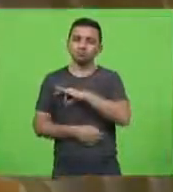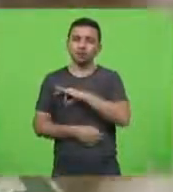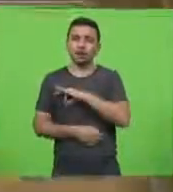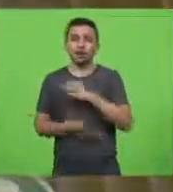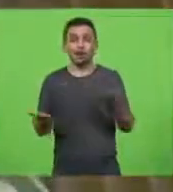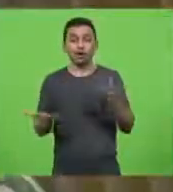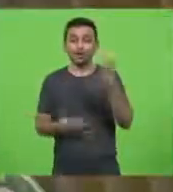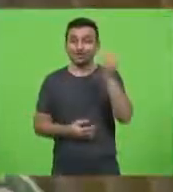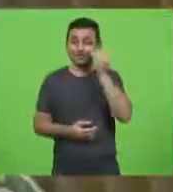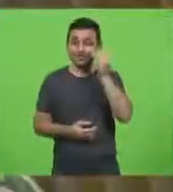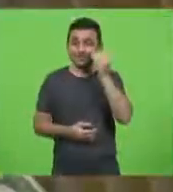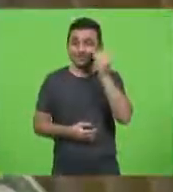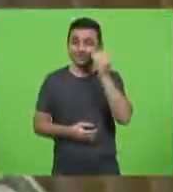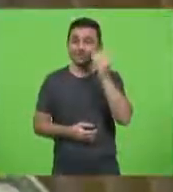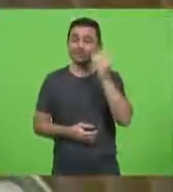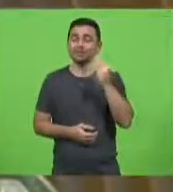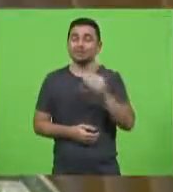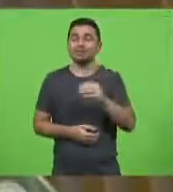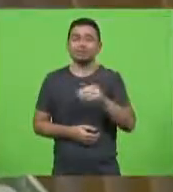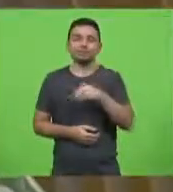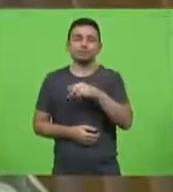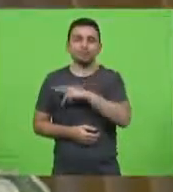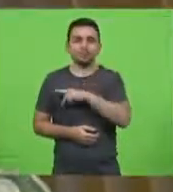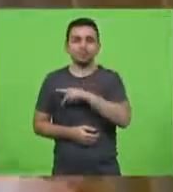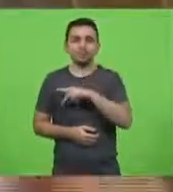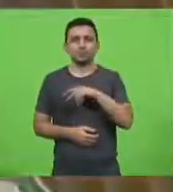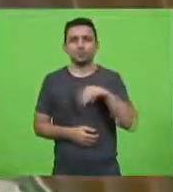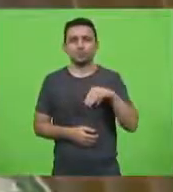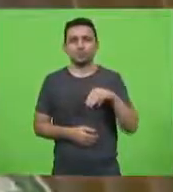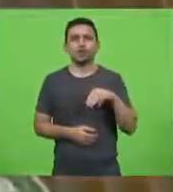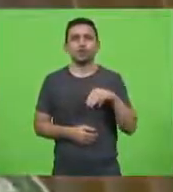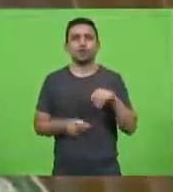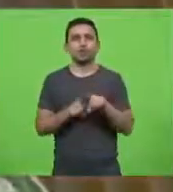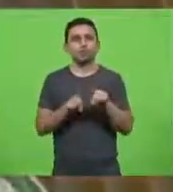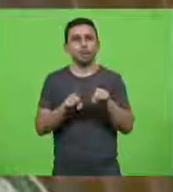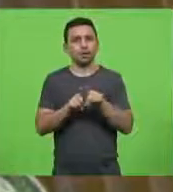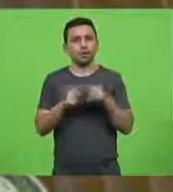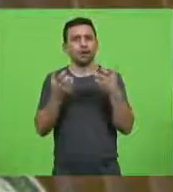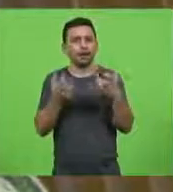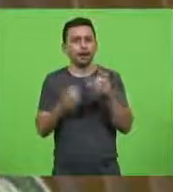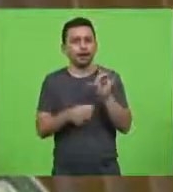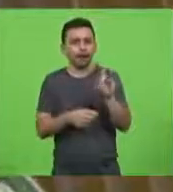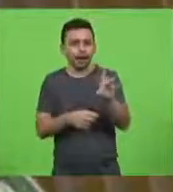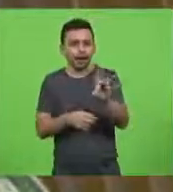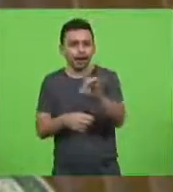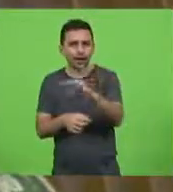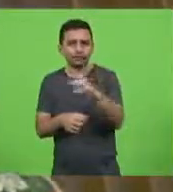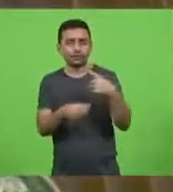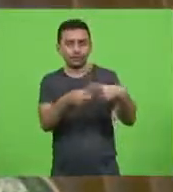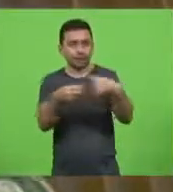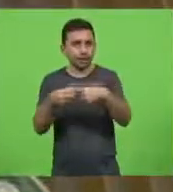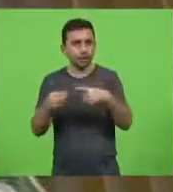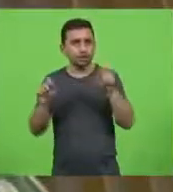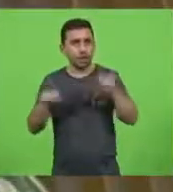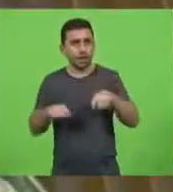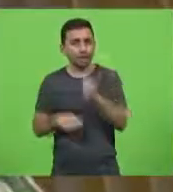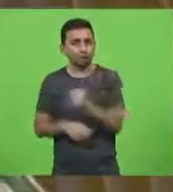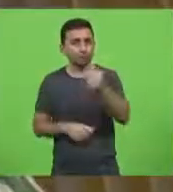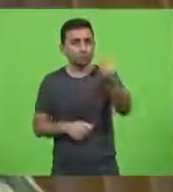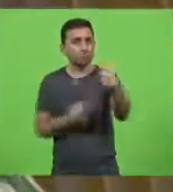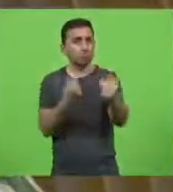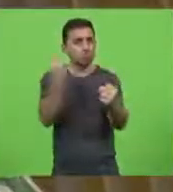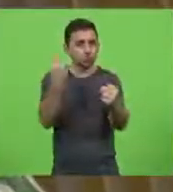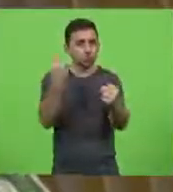Polícia Militar fez agora, né, na distribuição do efetivo, buscando que cada município recebesse pelo menos um, e aqueles municípios que,